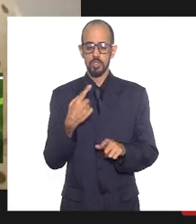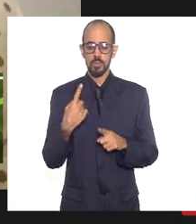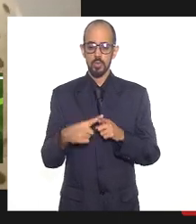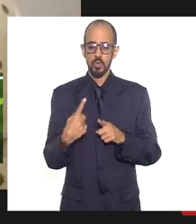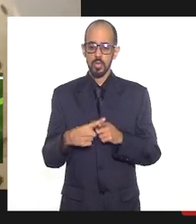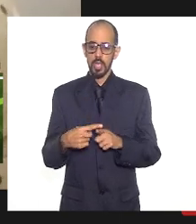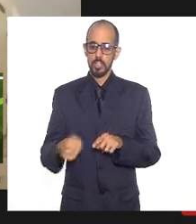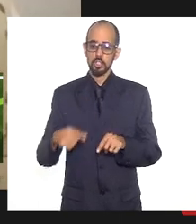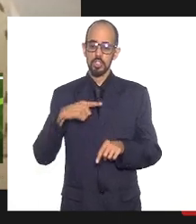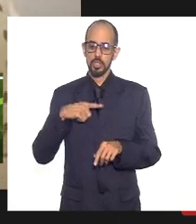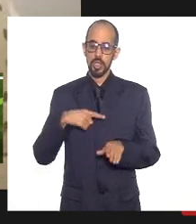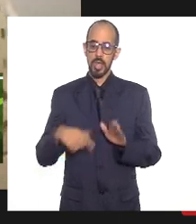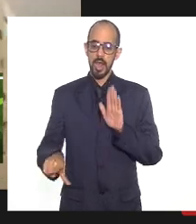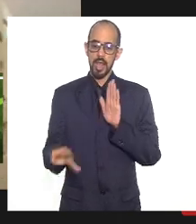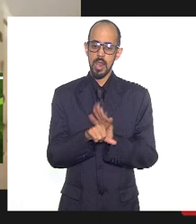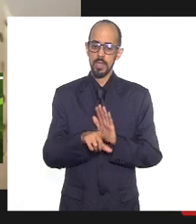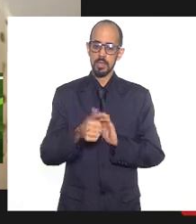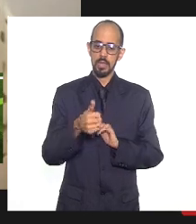lei